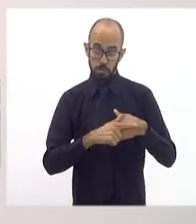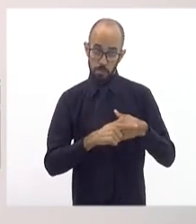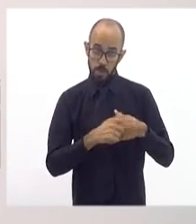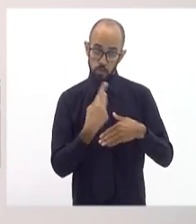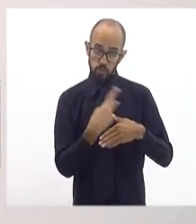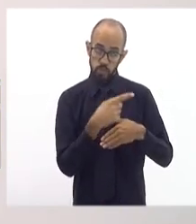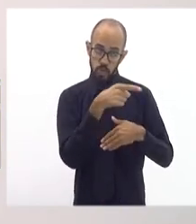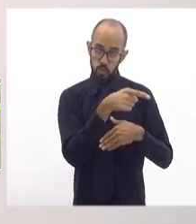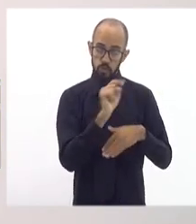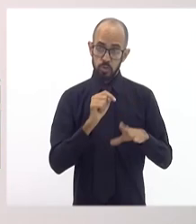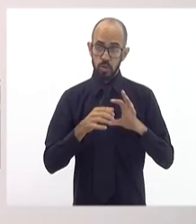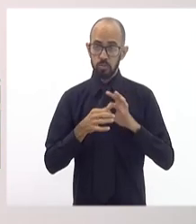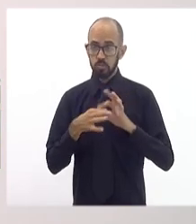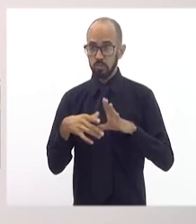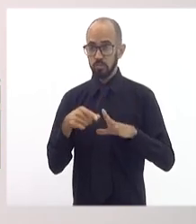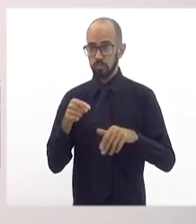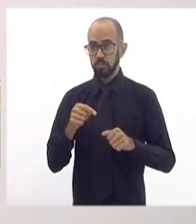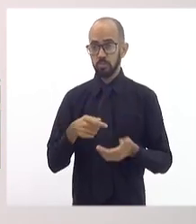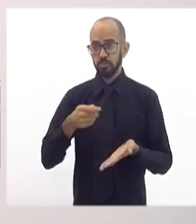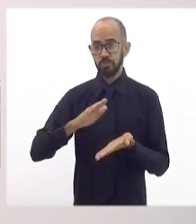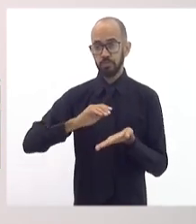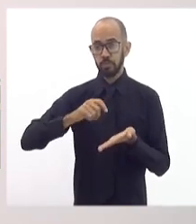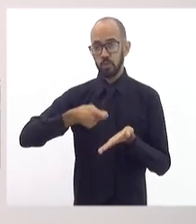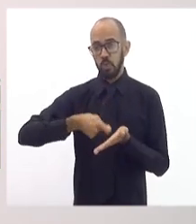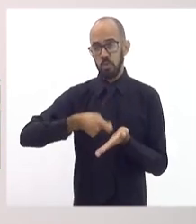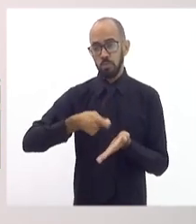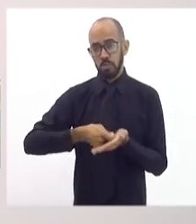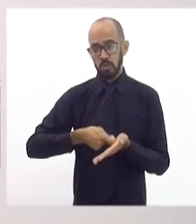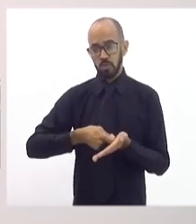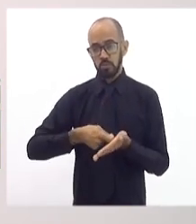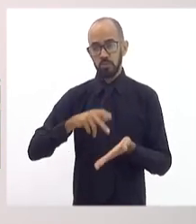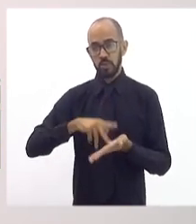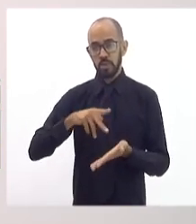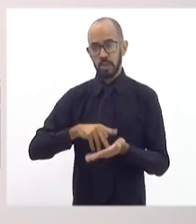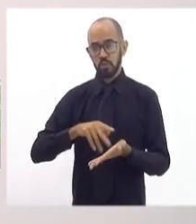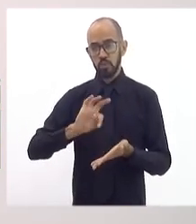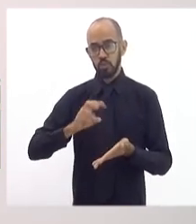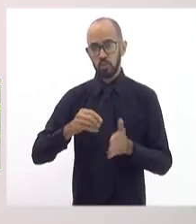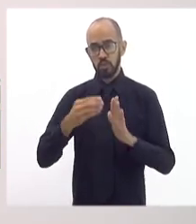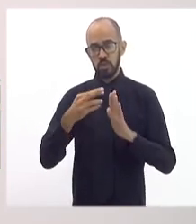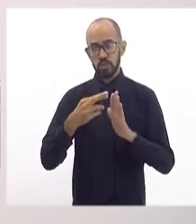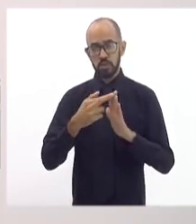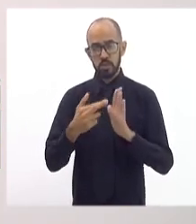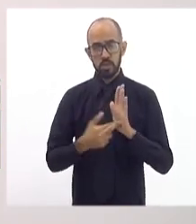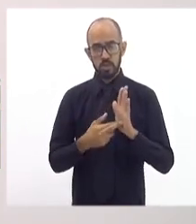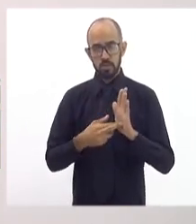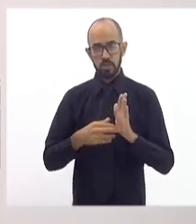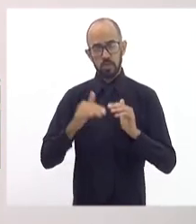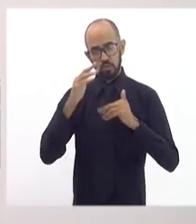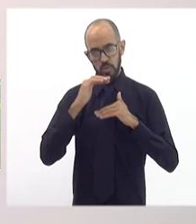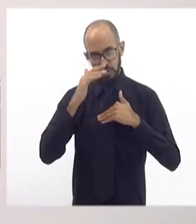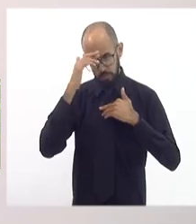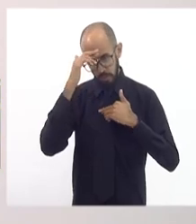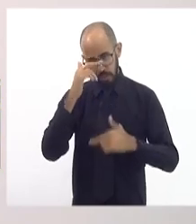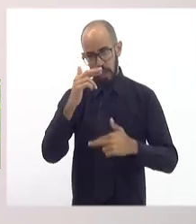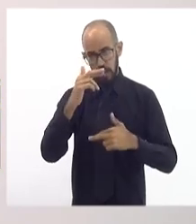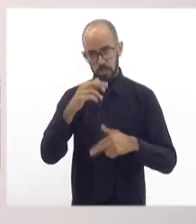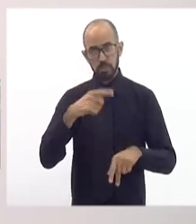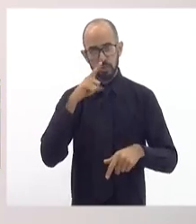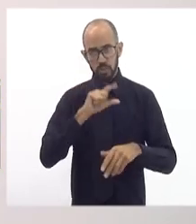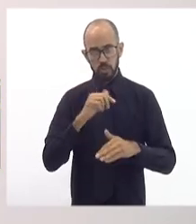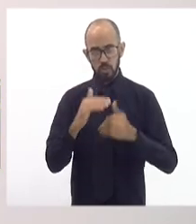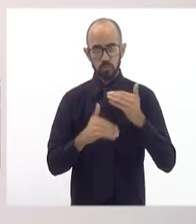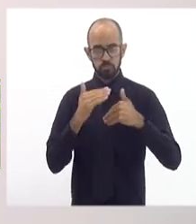de vocês estarem autorizando estarem cobrando de fato que todas as exigências serão cumpridas para que a gente tem um ganho ambiental e também um